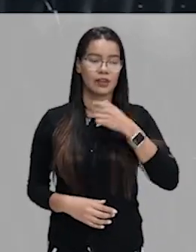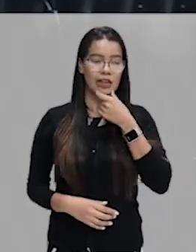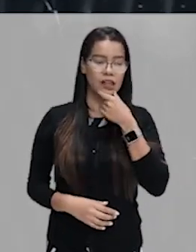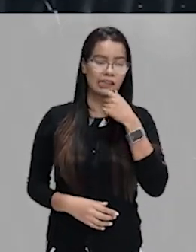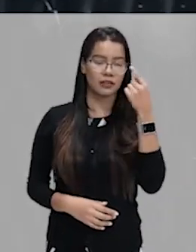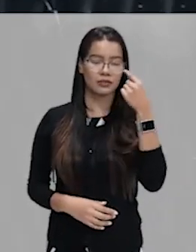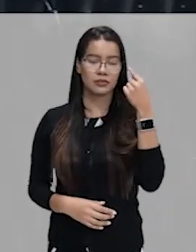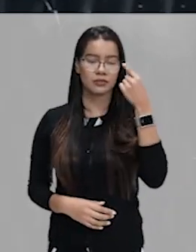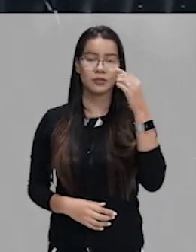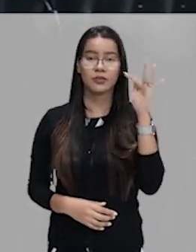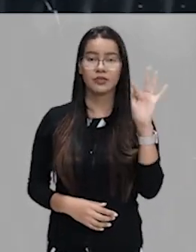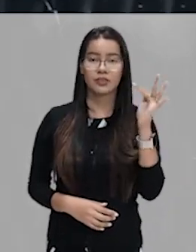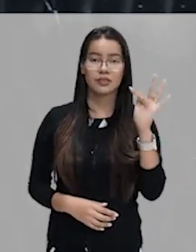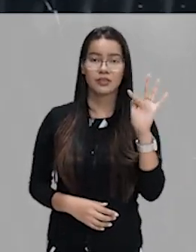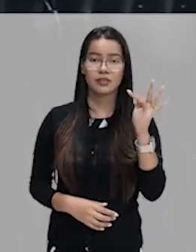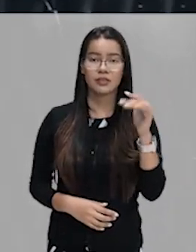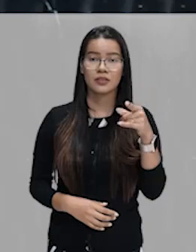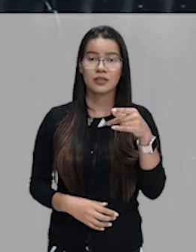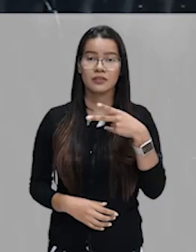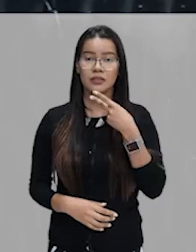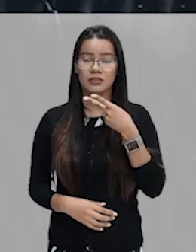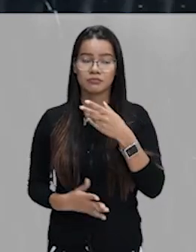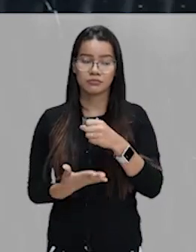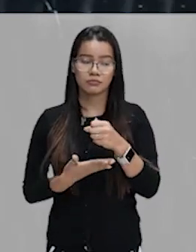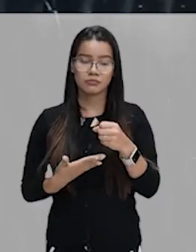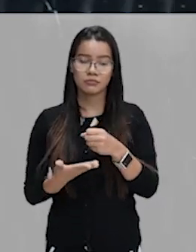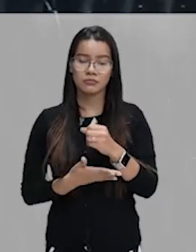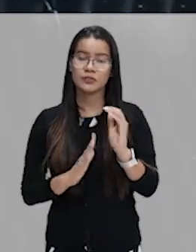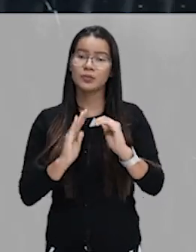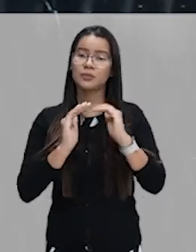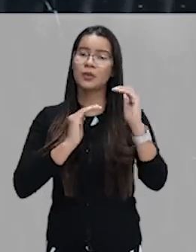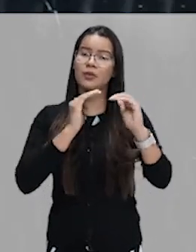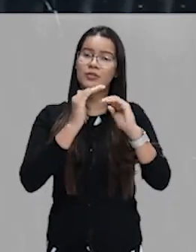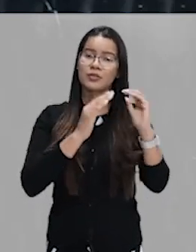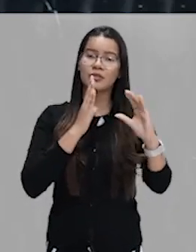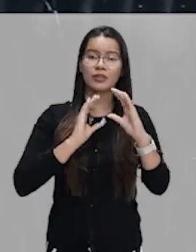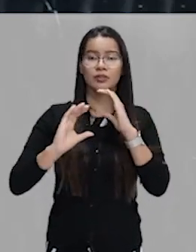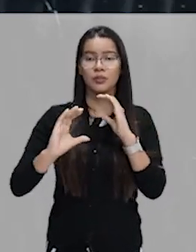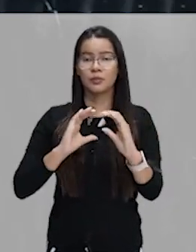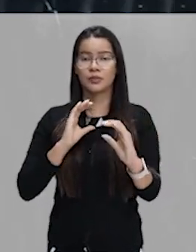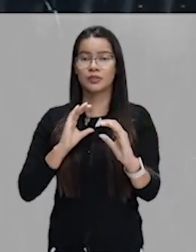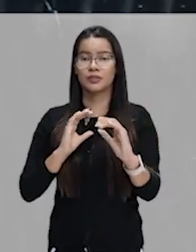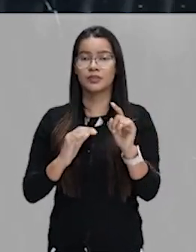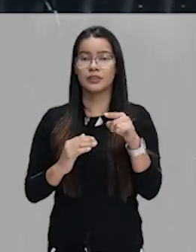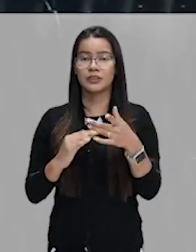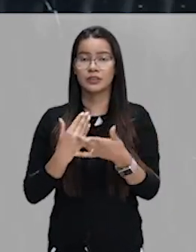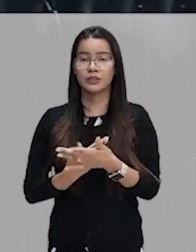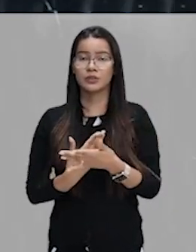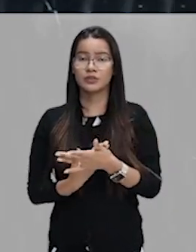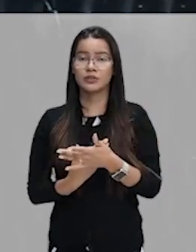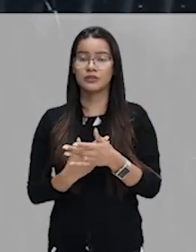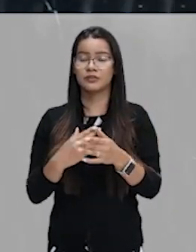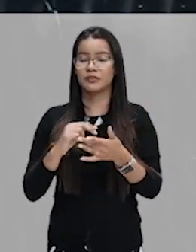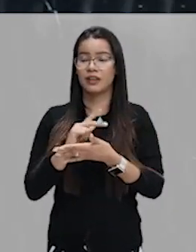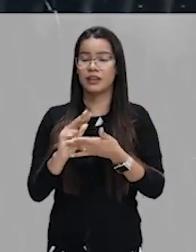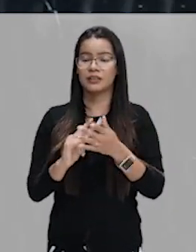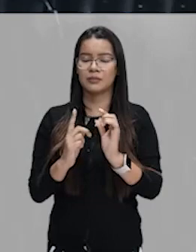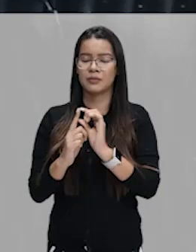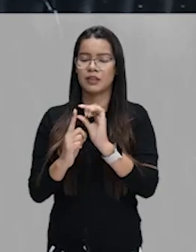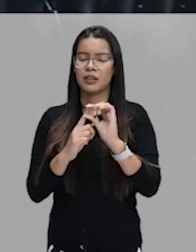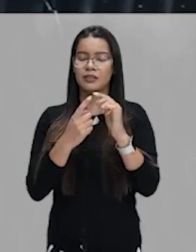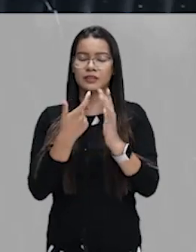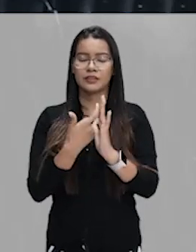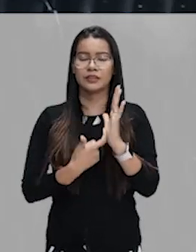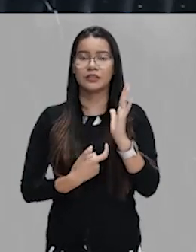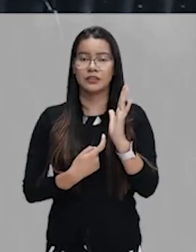inglês, espanhol, francês, você está falando basicamente de processos de comunicação. Você estuda vocabulário, você estuda texto,